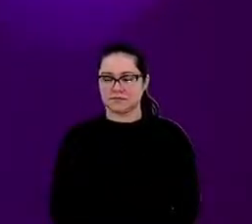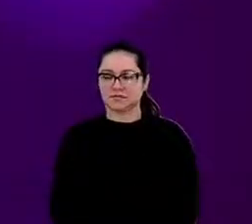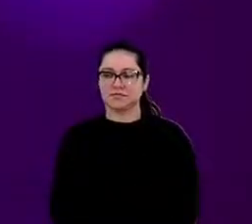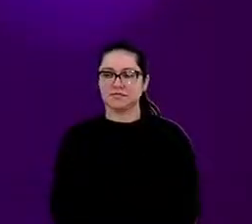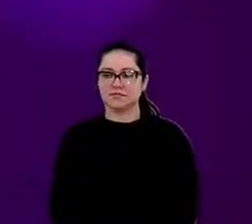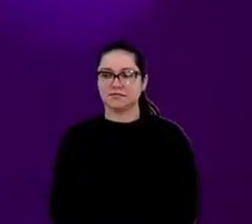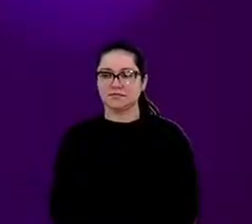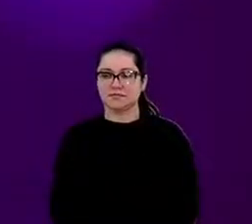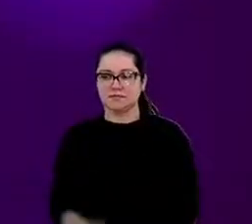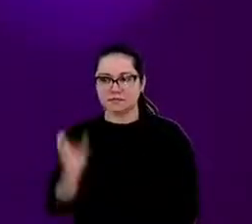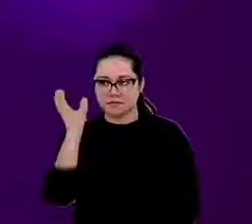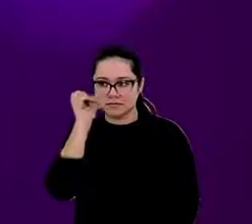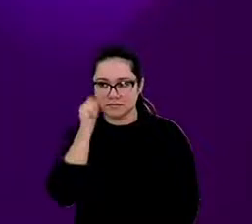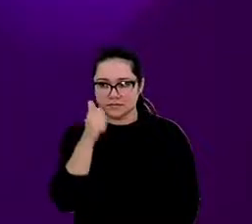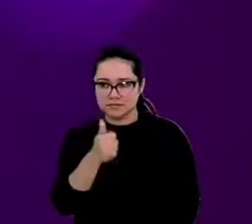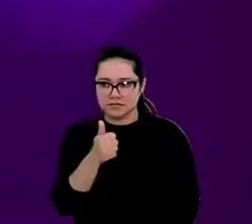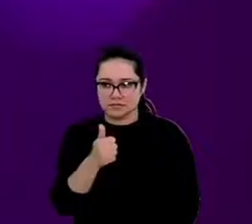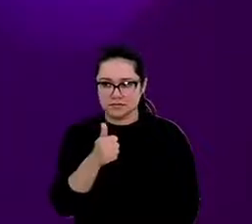Você está me ouvindo bem aí?